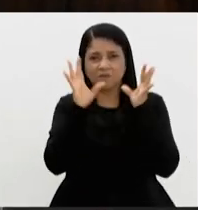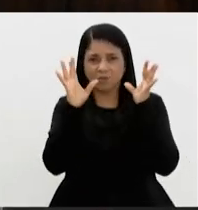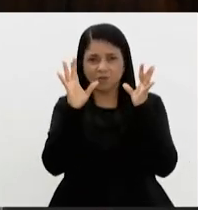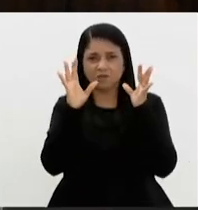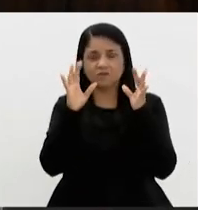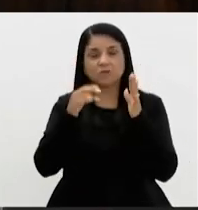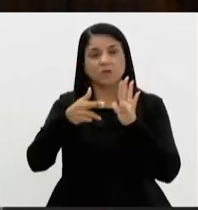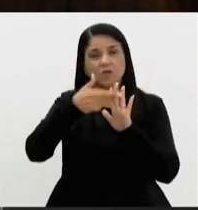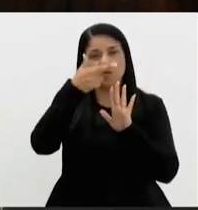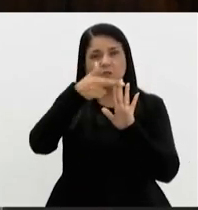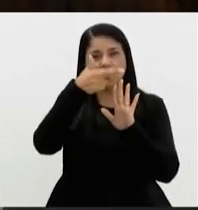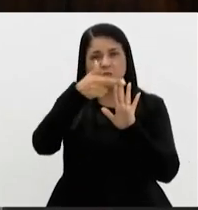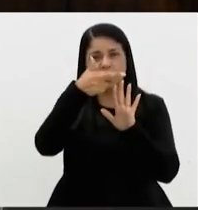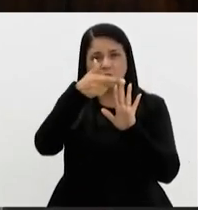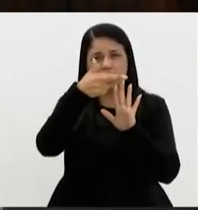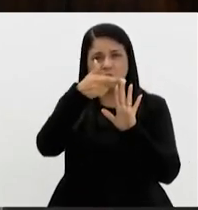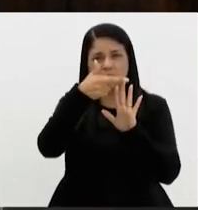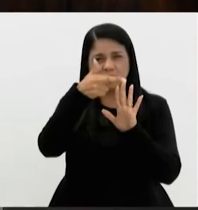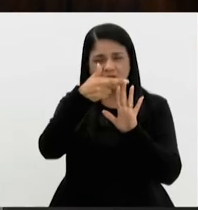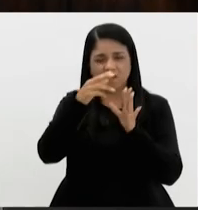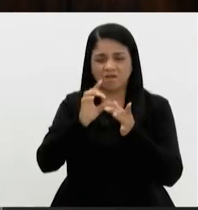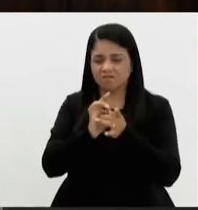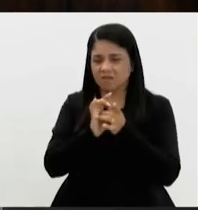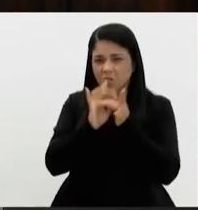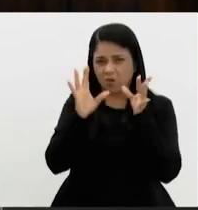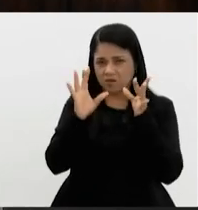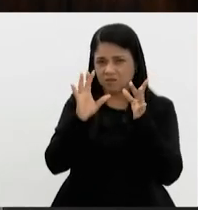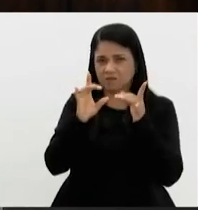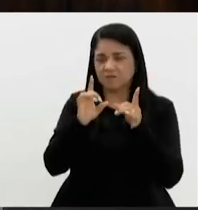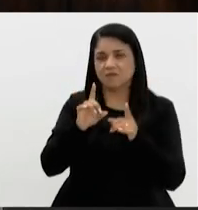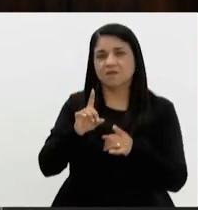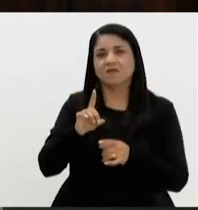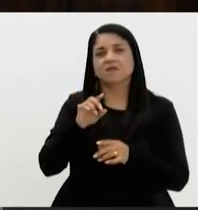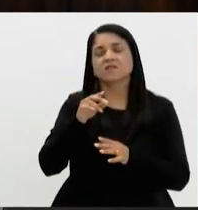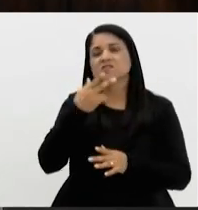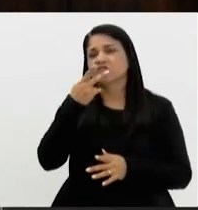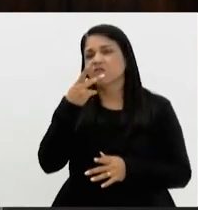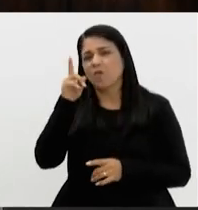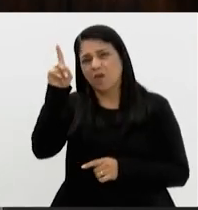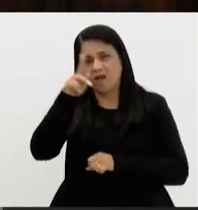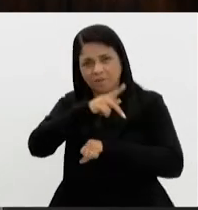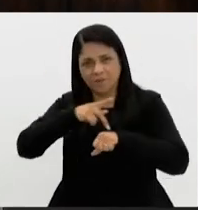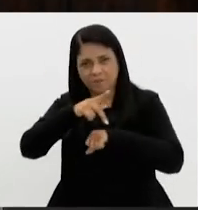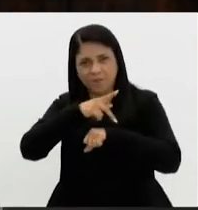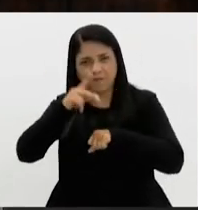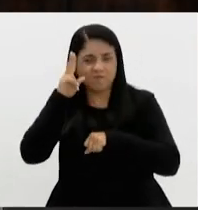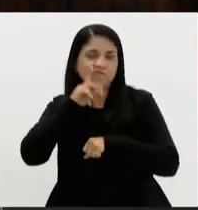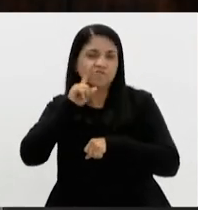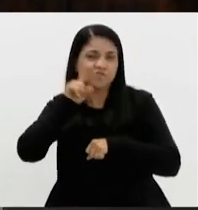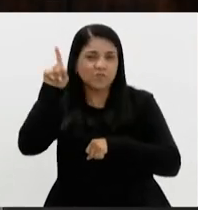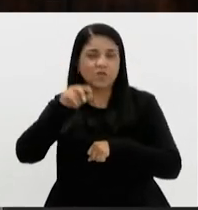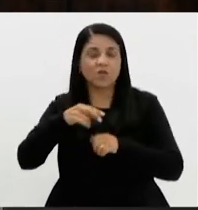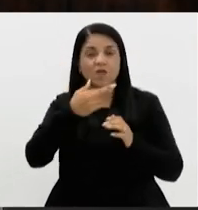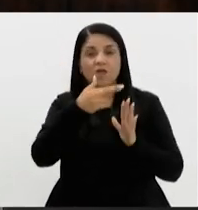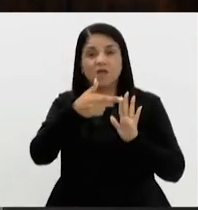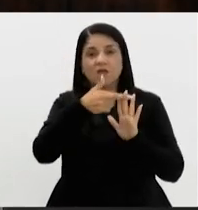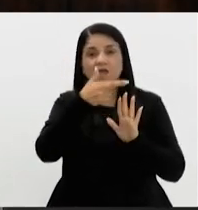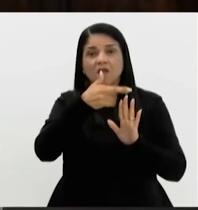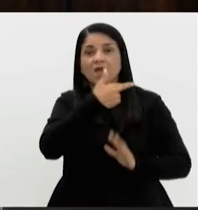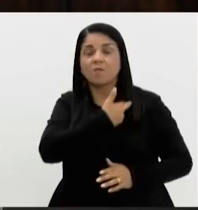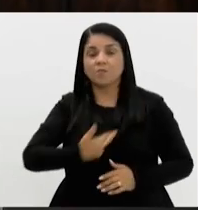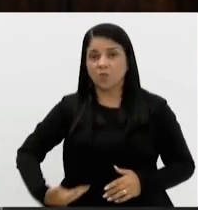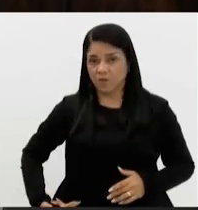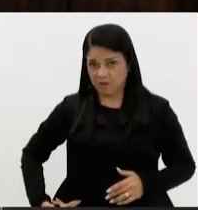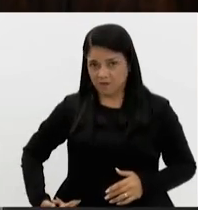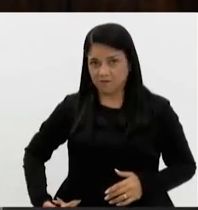uma república que ele não chama de democracia ele chama mais de república que há uma diferença Sutil eh não fica bem para